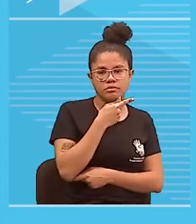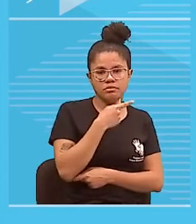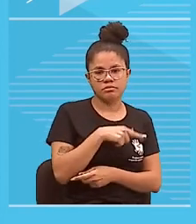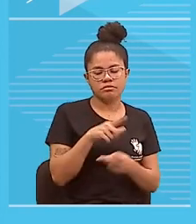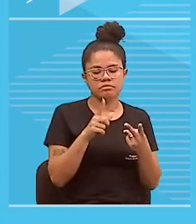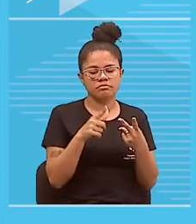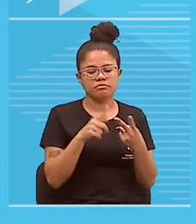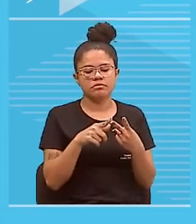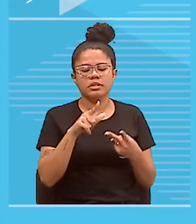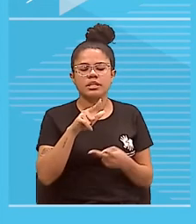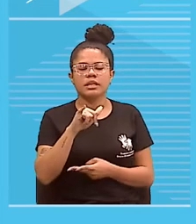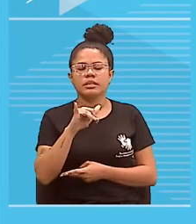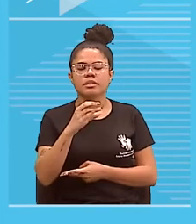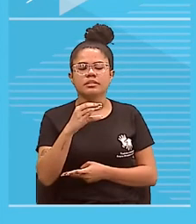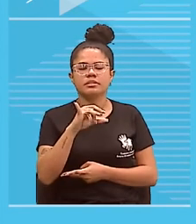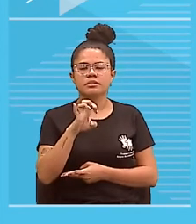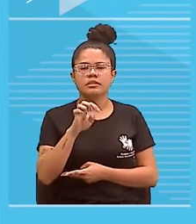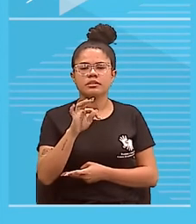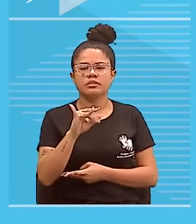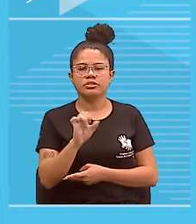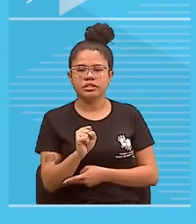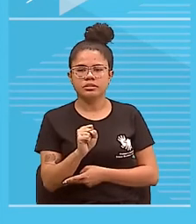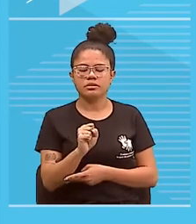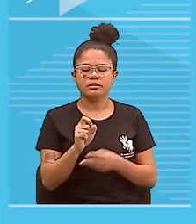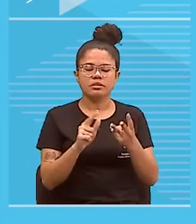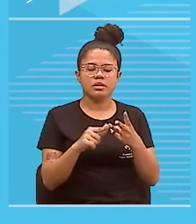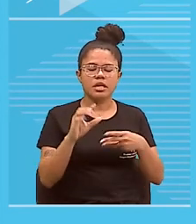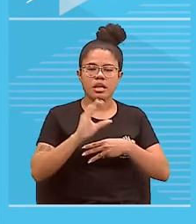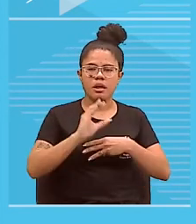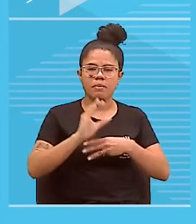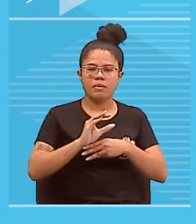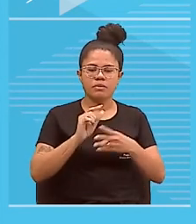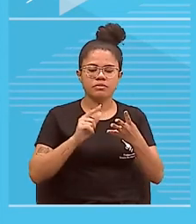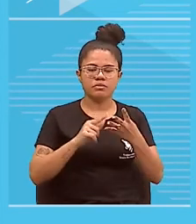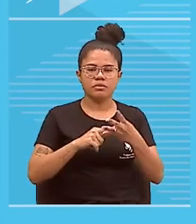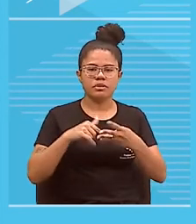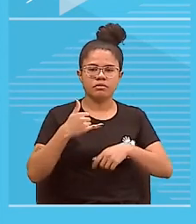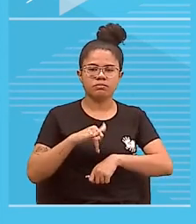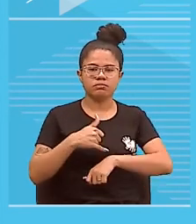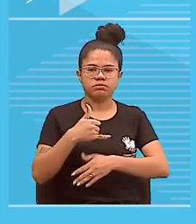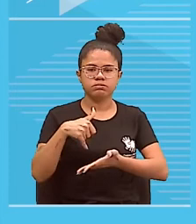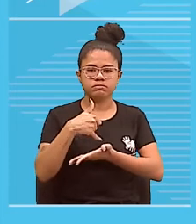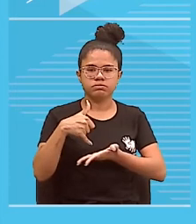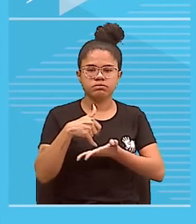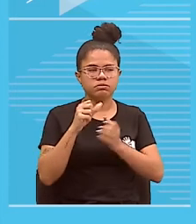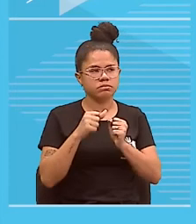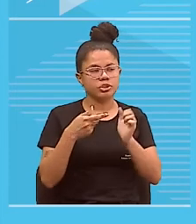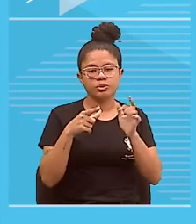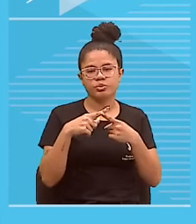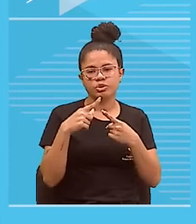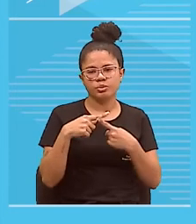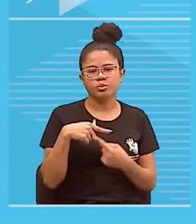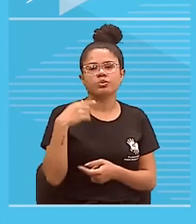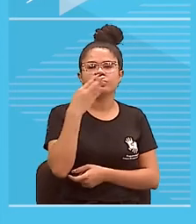glicídios hidratos de carbono e carboidrato todos podem ser chamada de Açúcar está